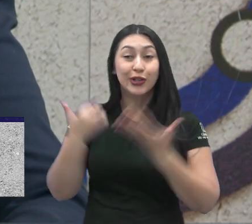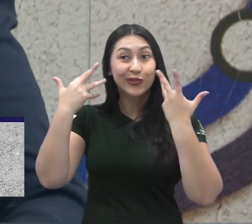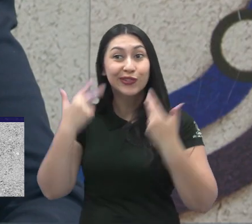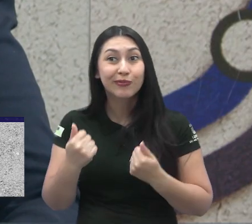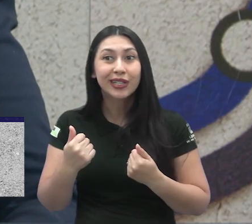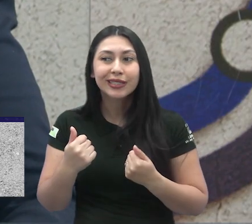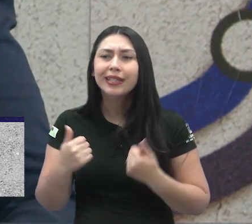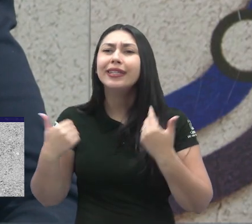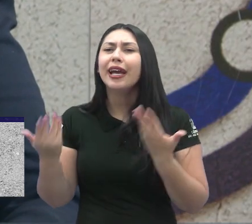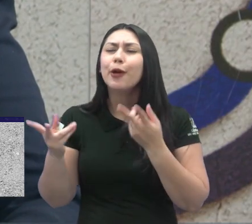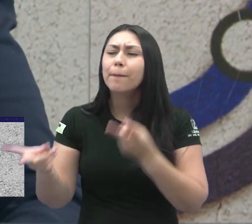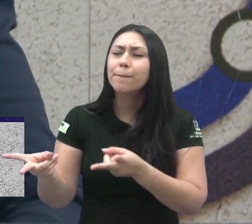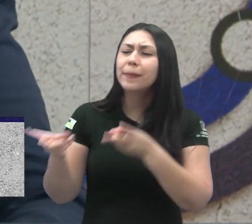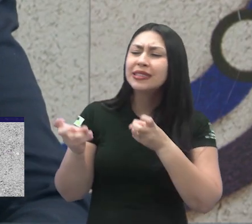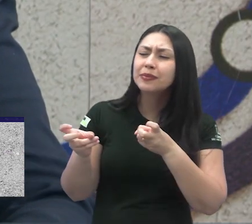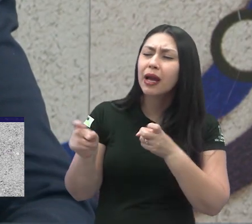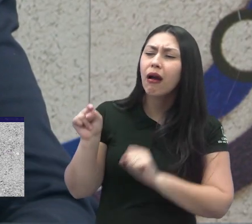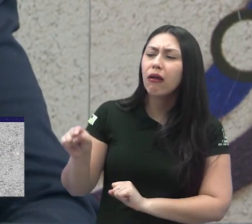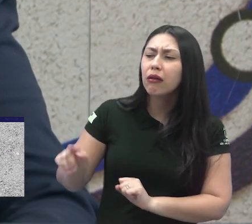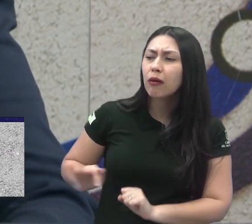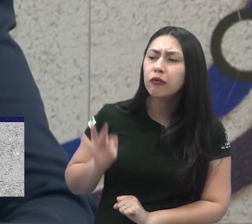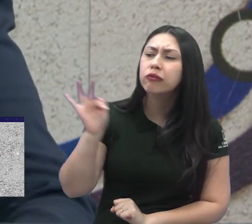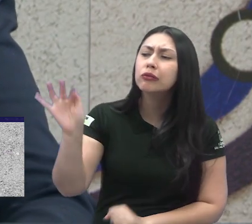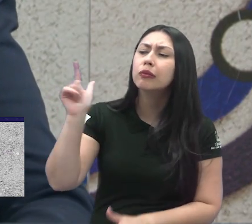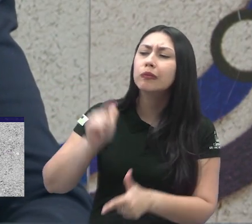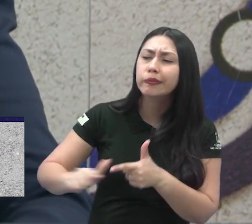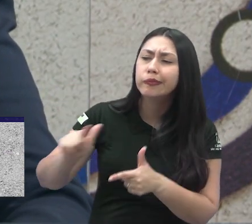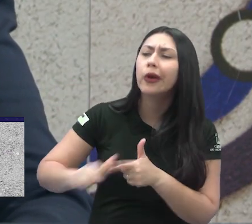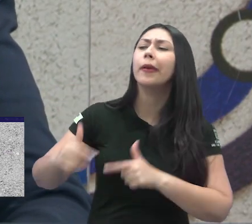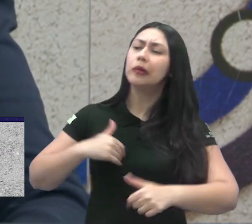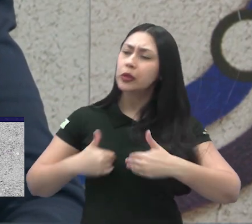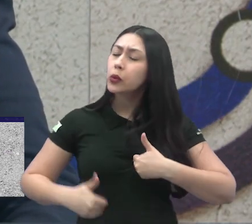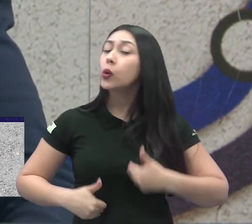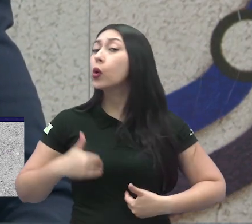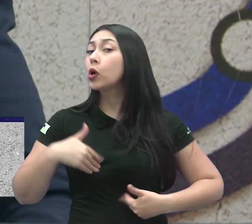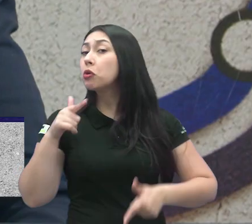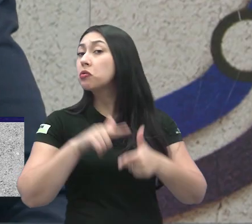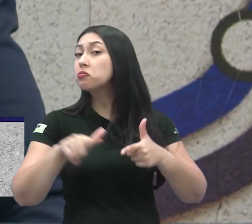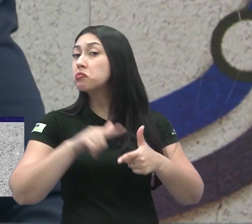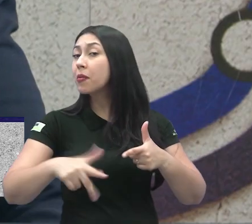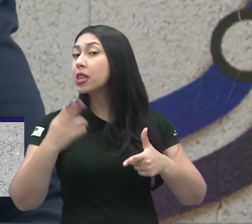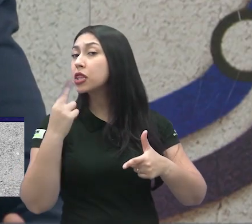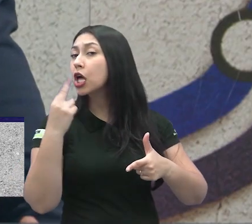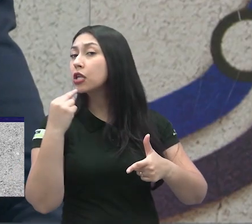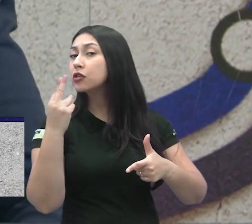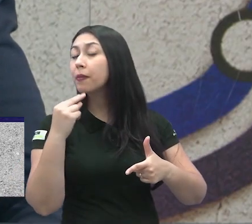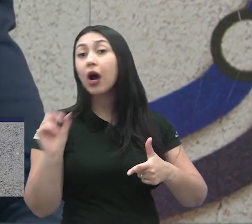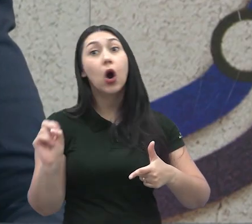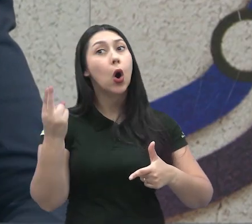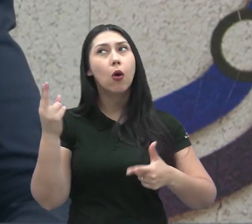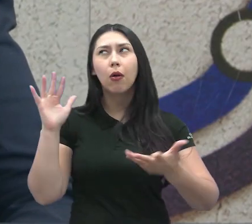gente conseguia prever se ele tinha algum problema fisiológico, algum problema nutricional, algum problema de manejo ou até